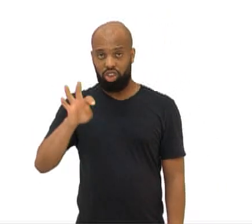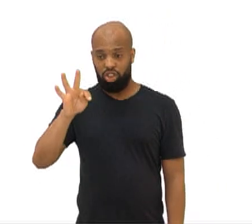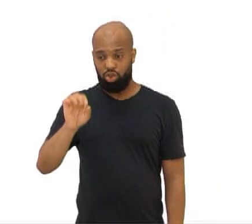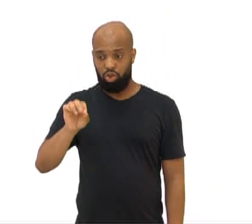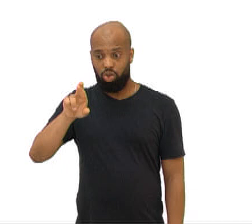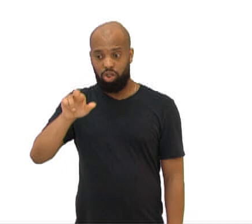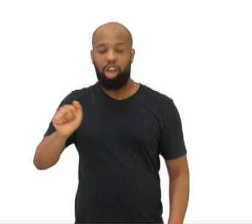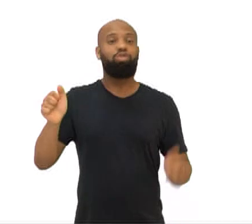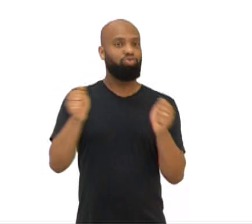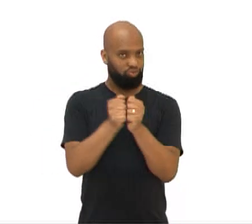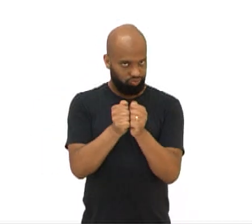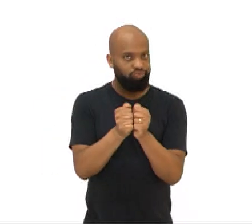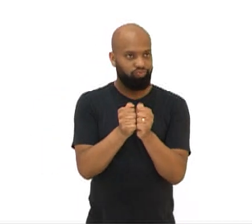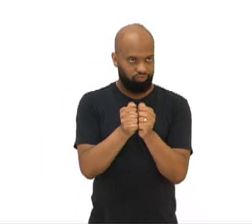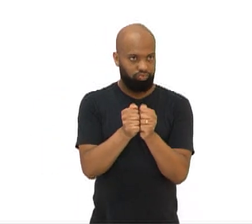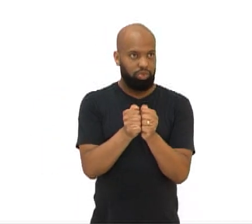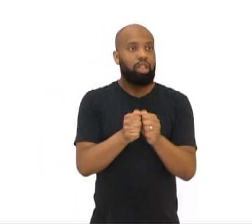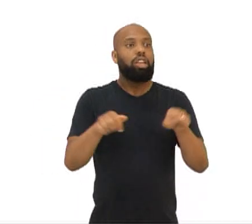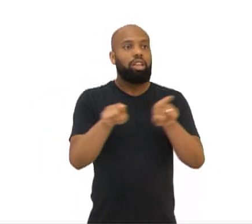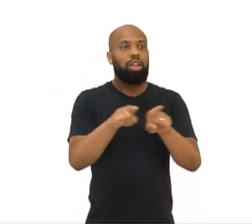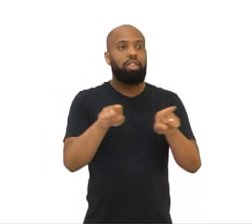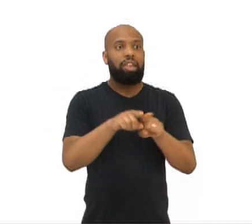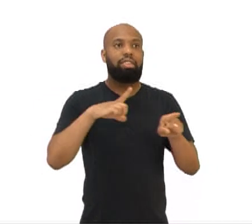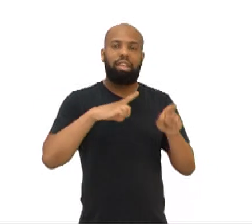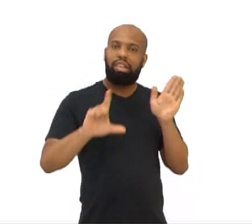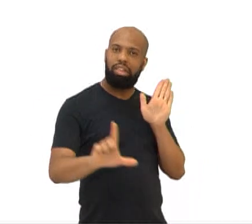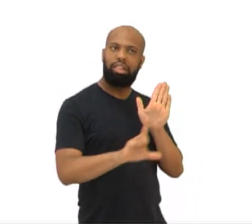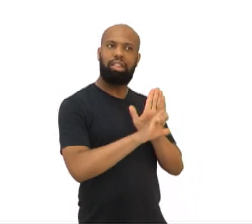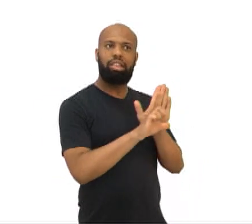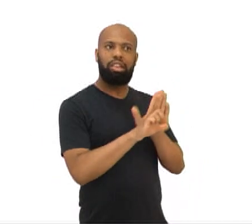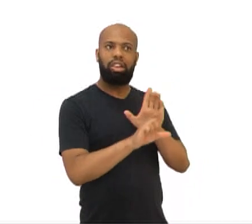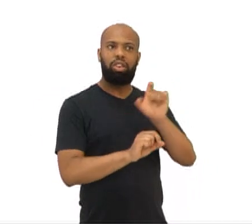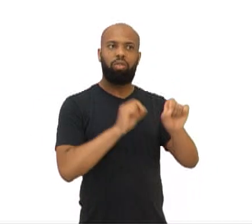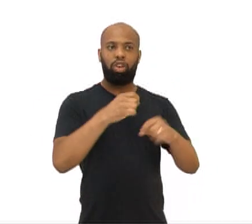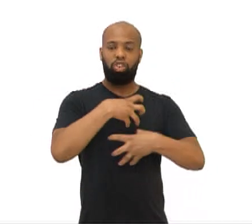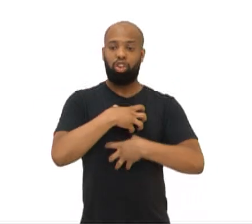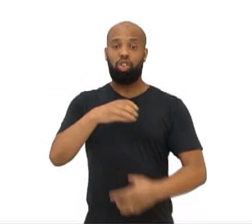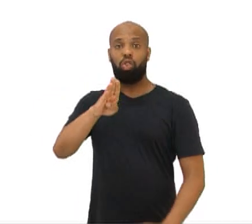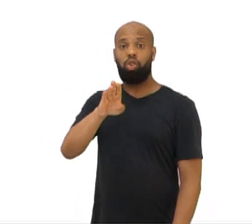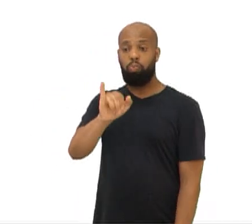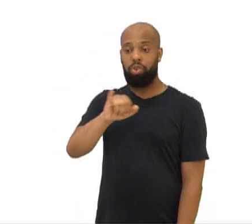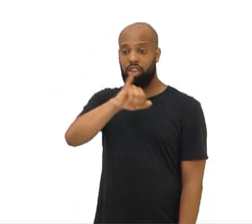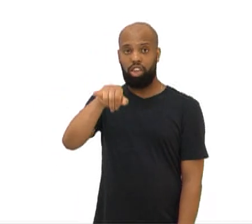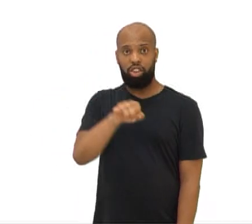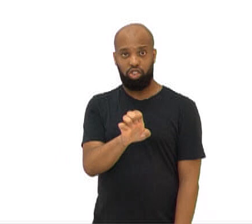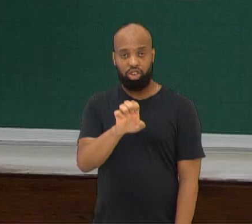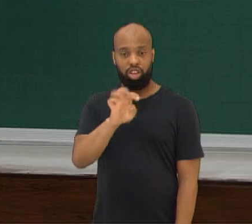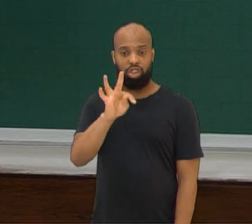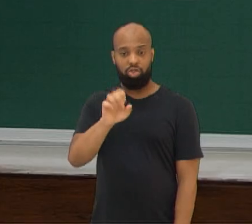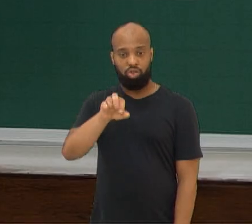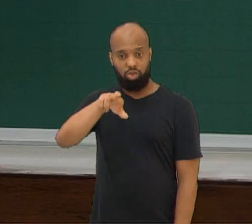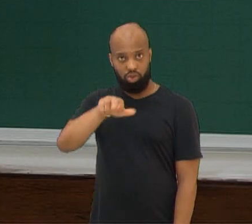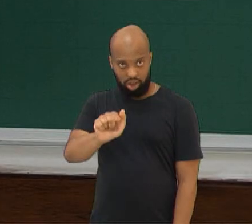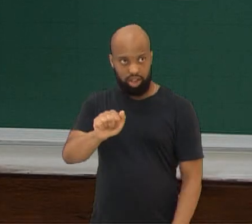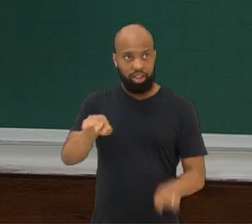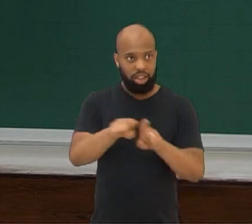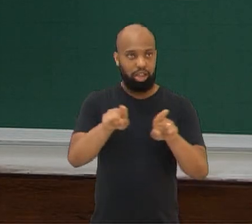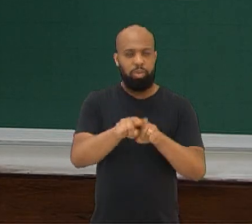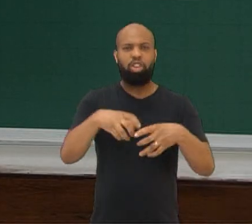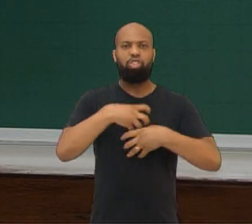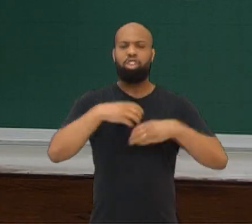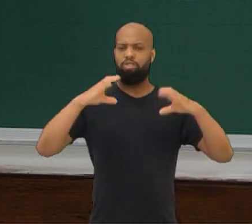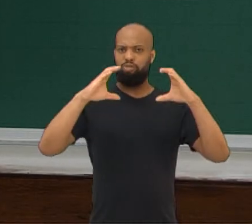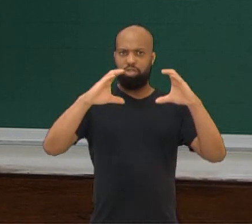passada. E por último, a lei que define uma função bijetora ou uma função